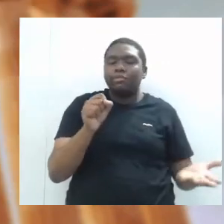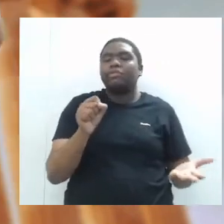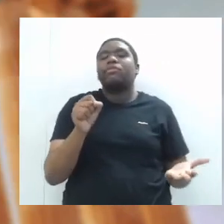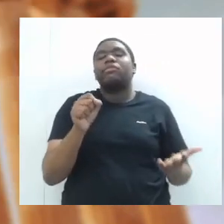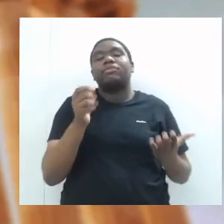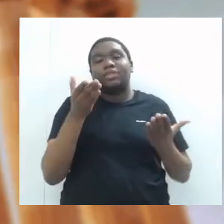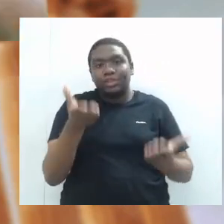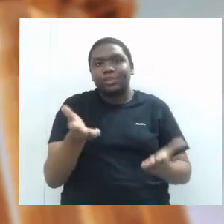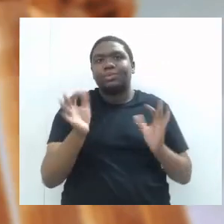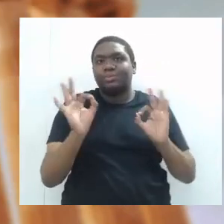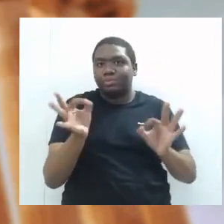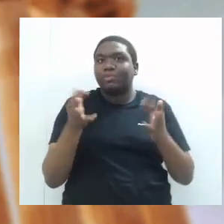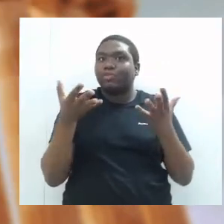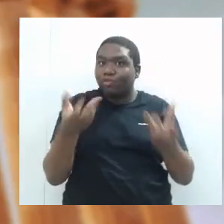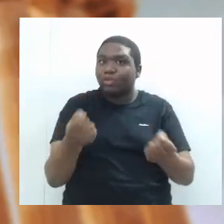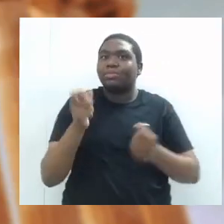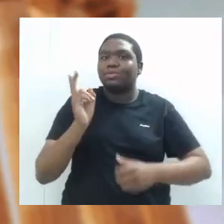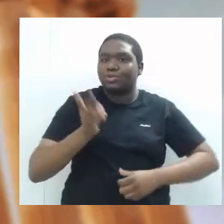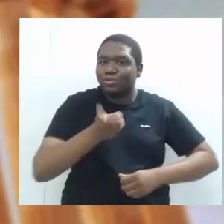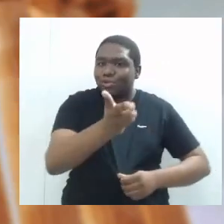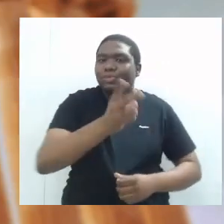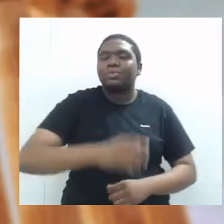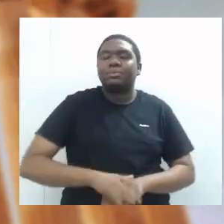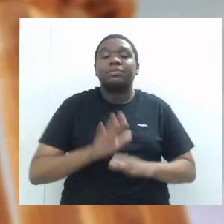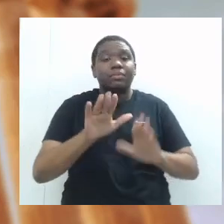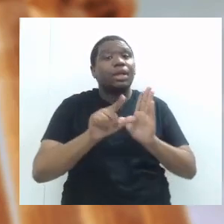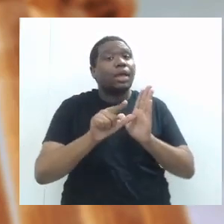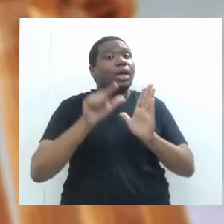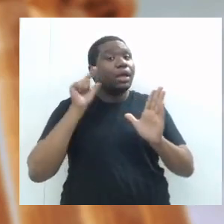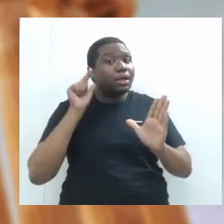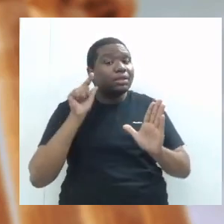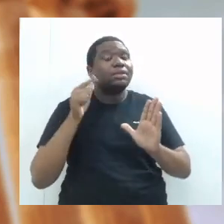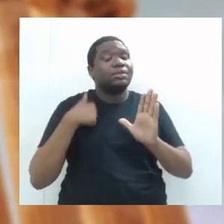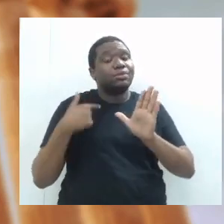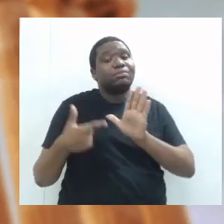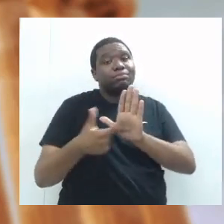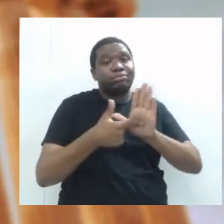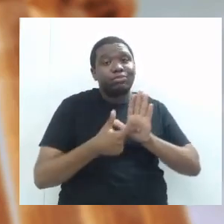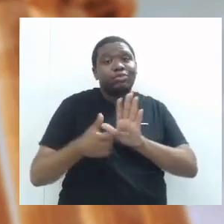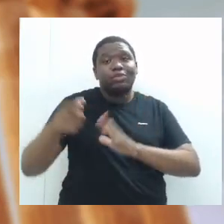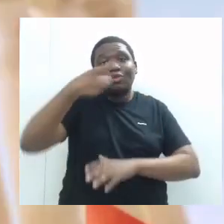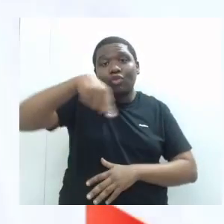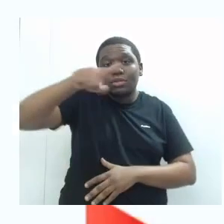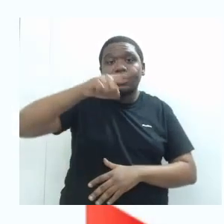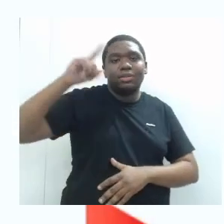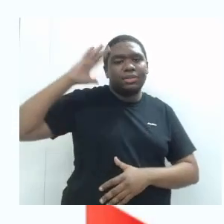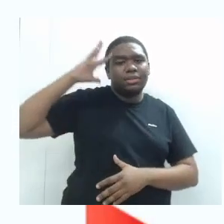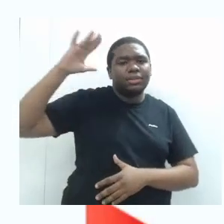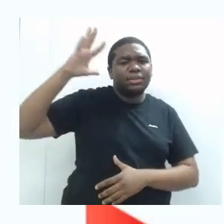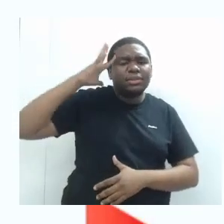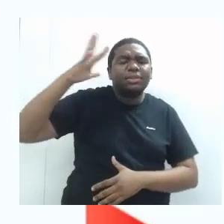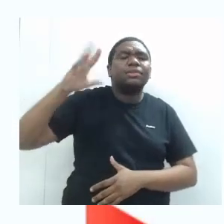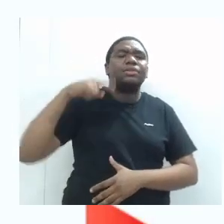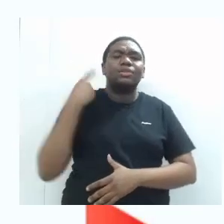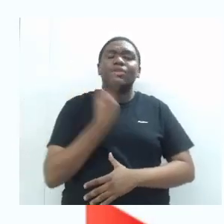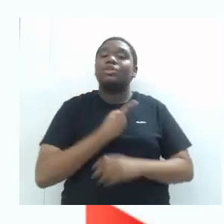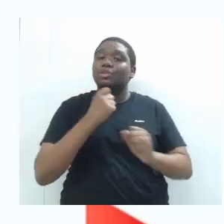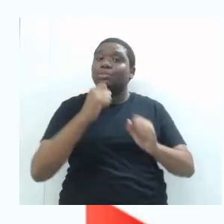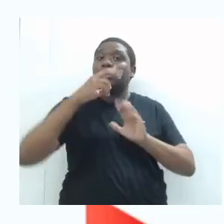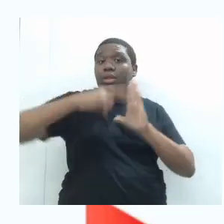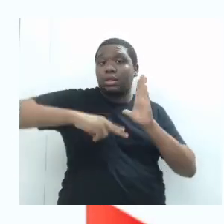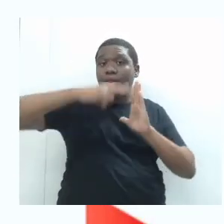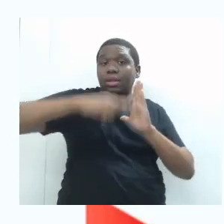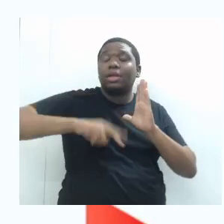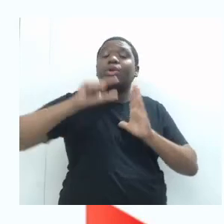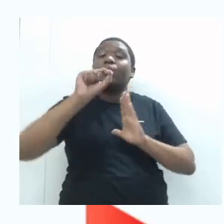isso aí, vamos em frente. Trago antes para vocês uma reflexão. Na tela podemos ler: